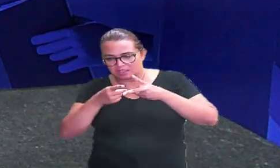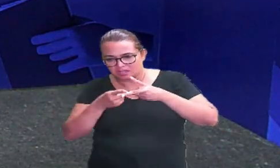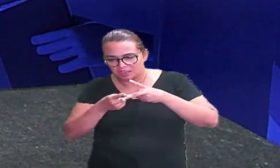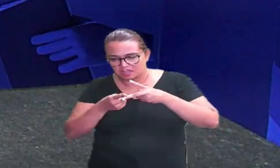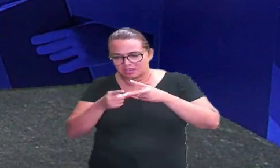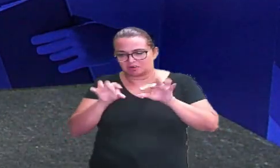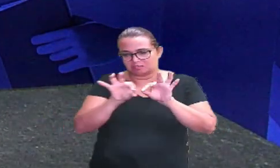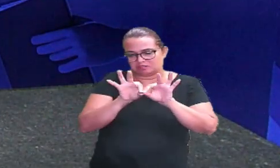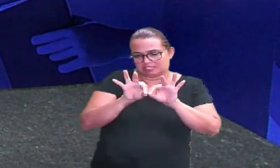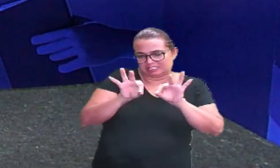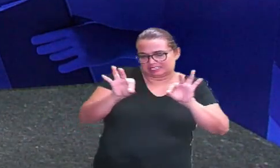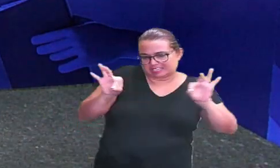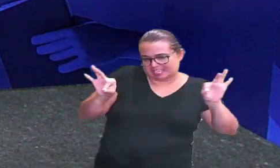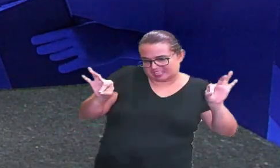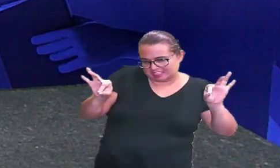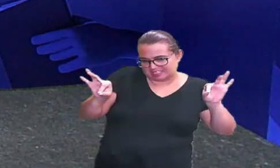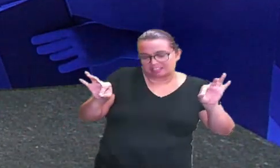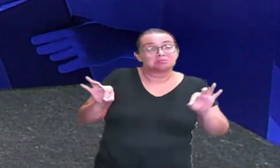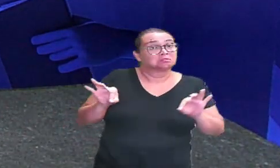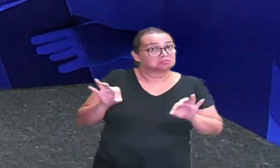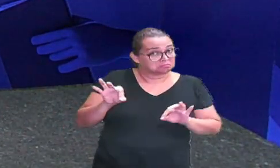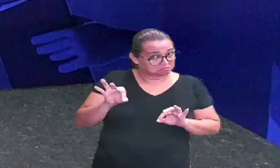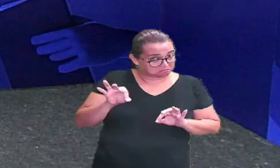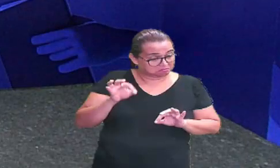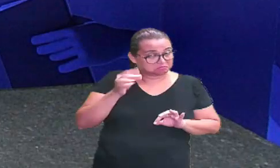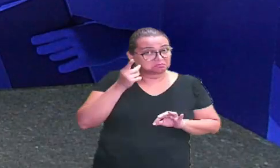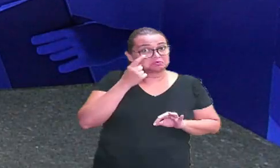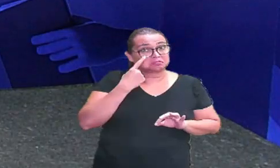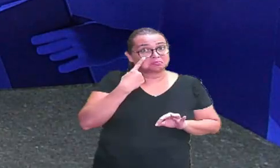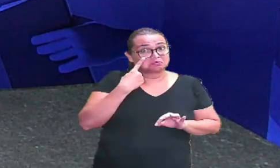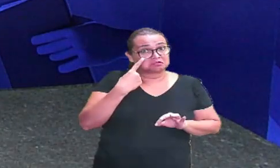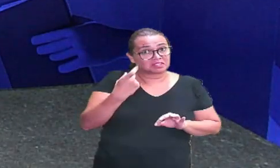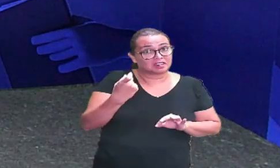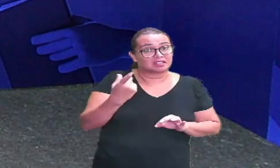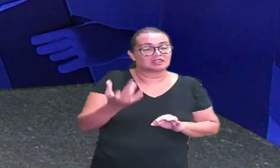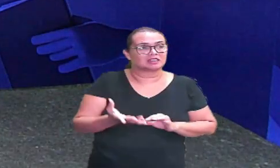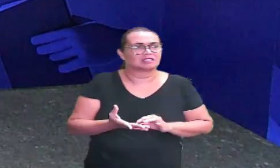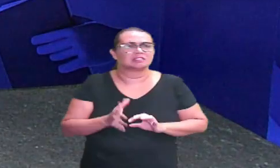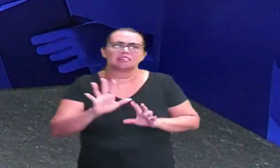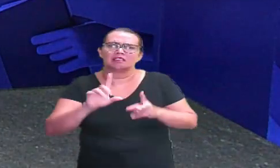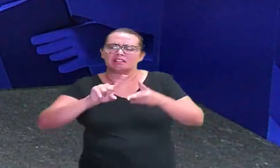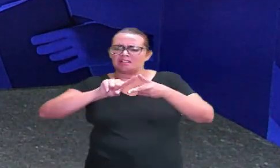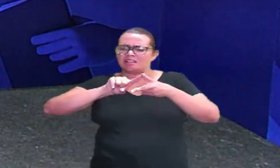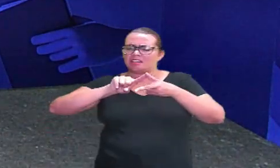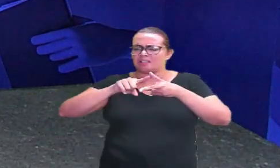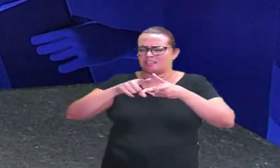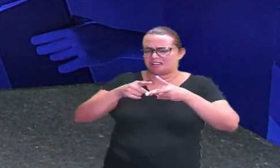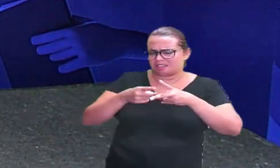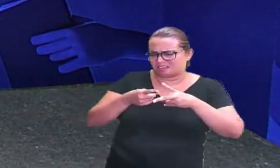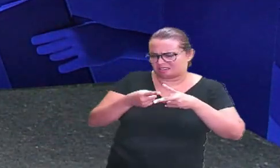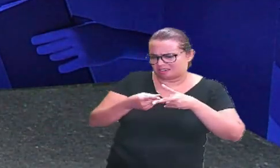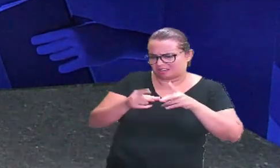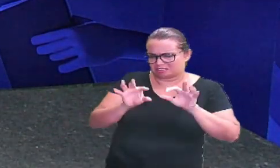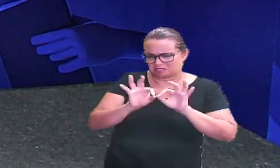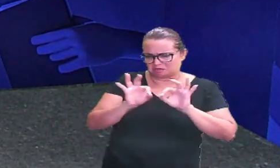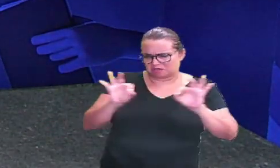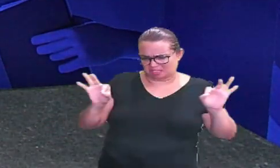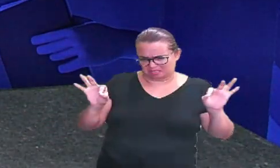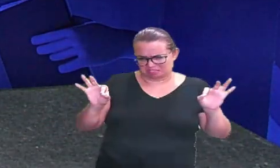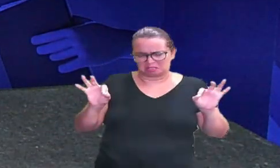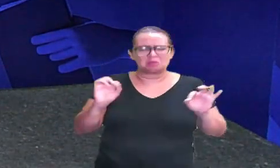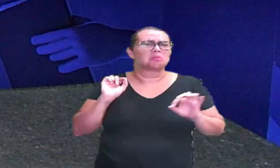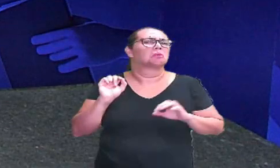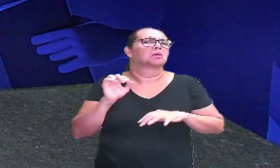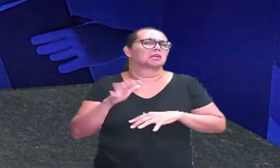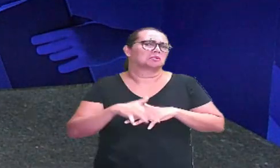retas. Olha que interessante! Então, mas professora, ângulos, retas, que tem a ver com matemática?